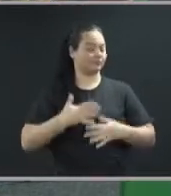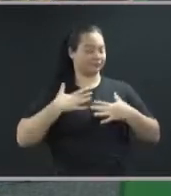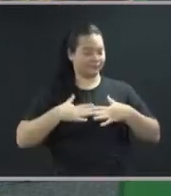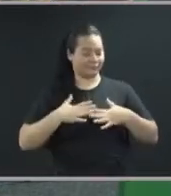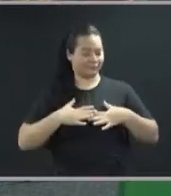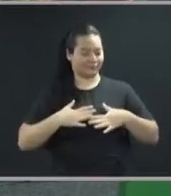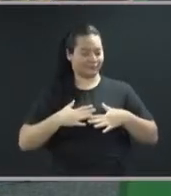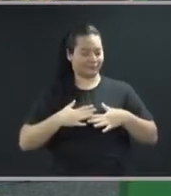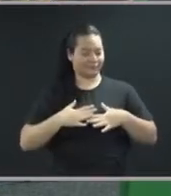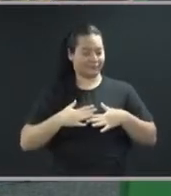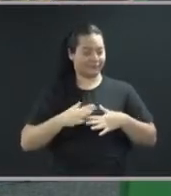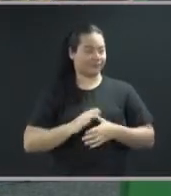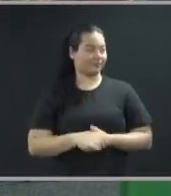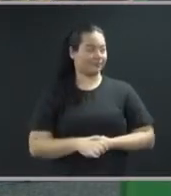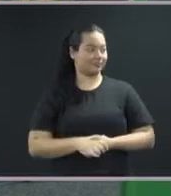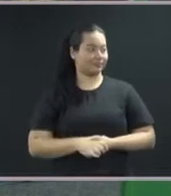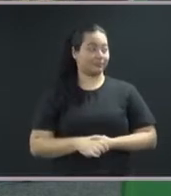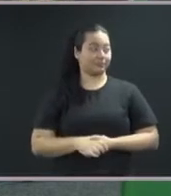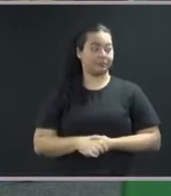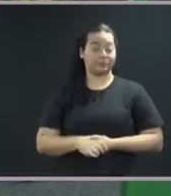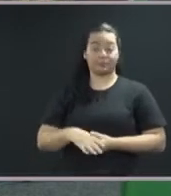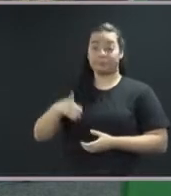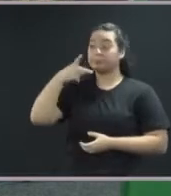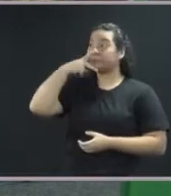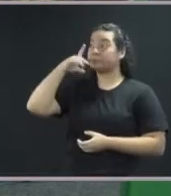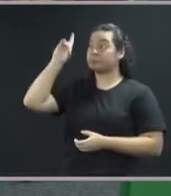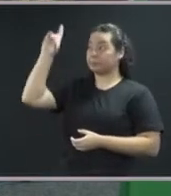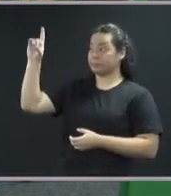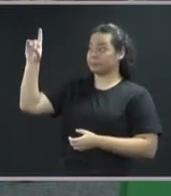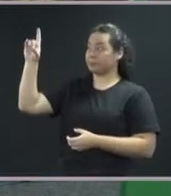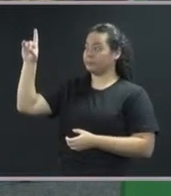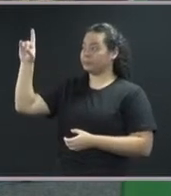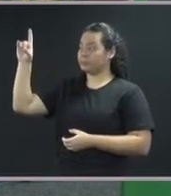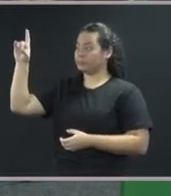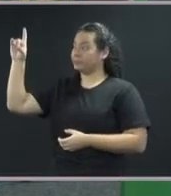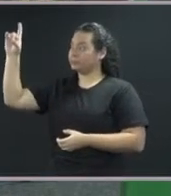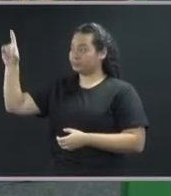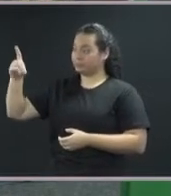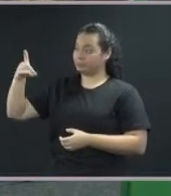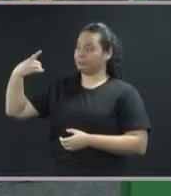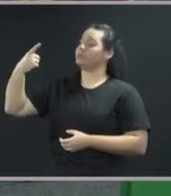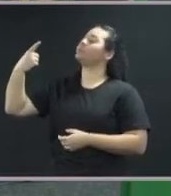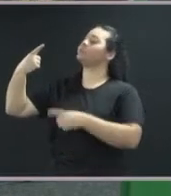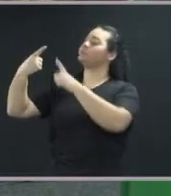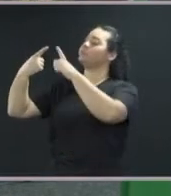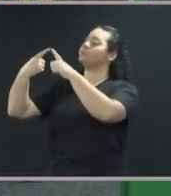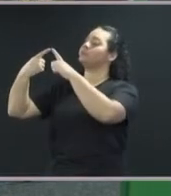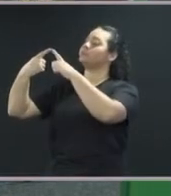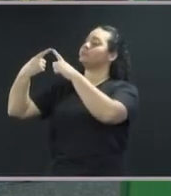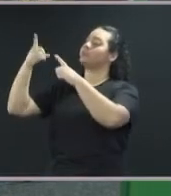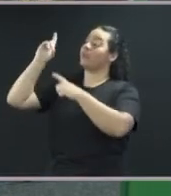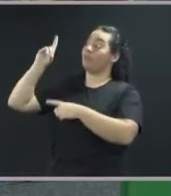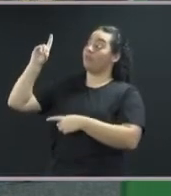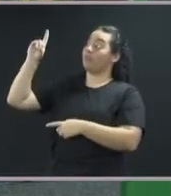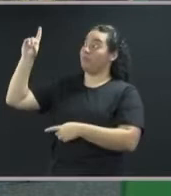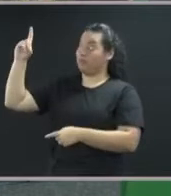Ó, Deus Pai, Deus Filho, Deus Espírito Santo. Escuta